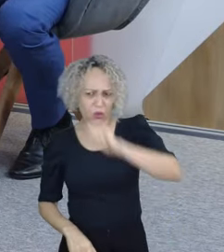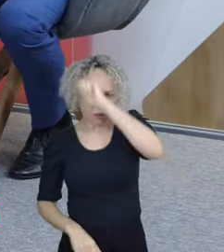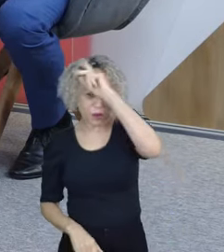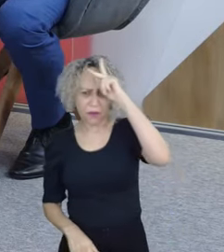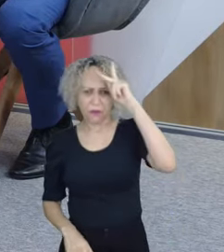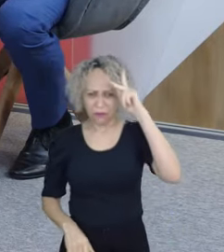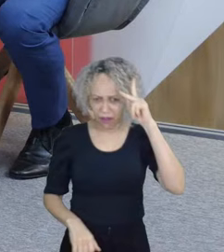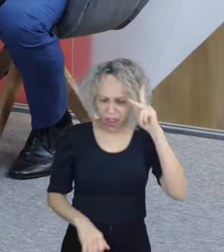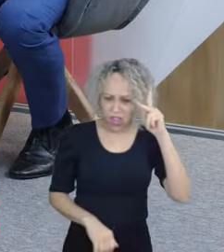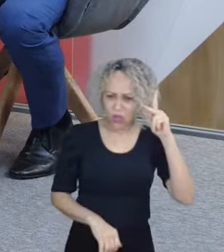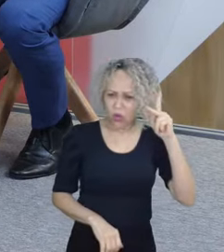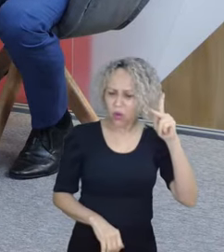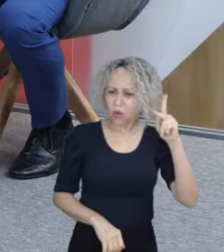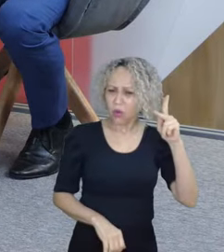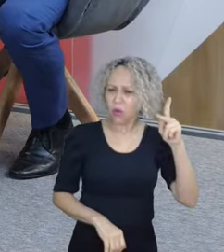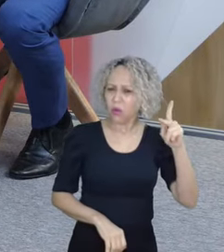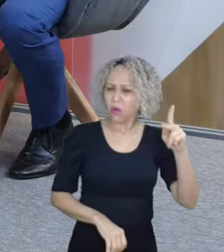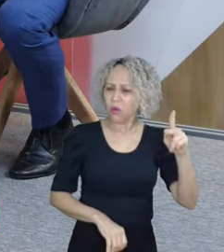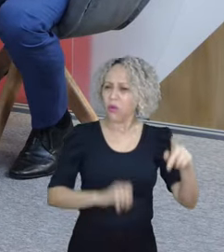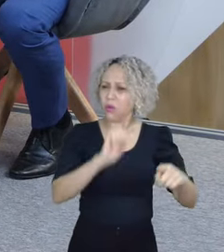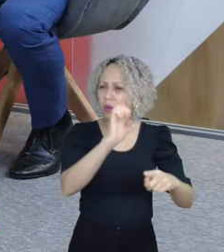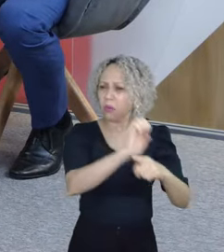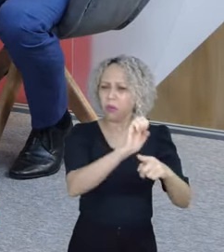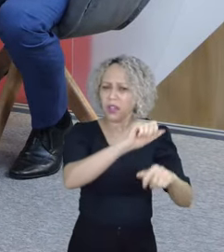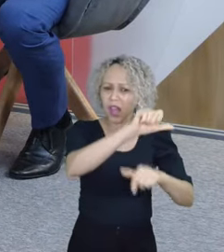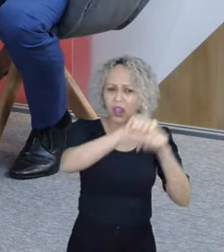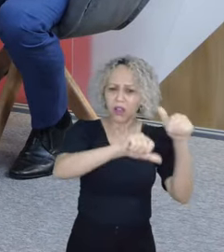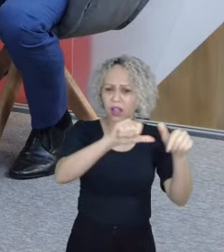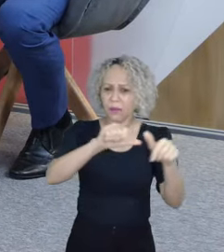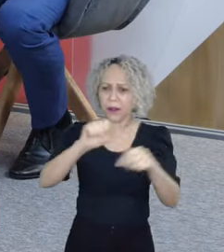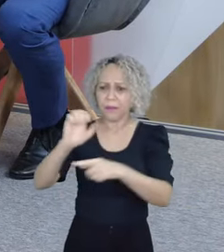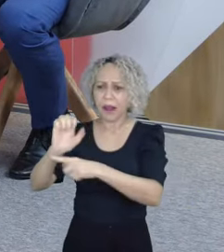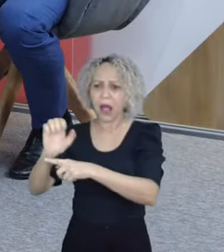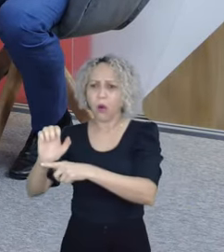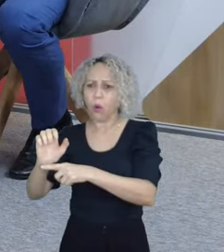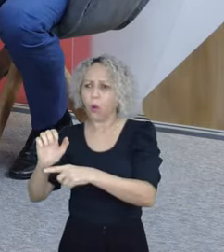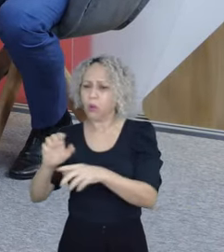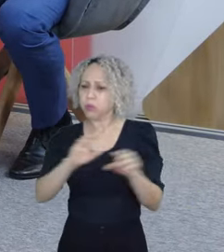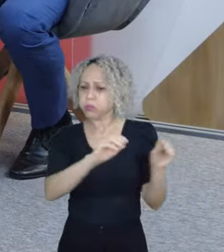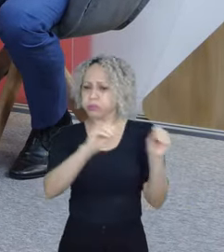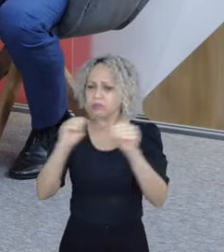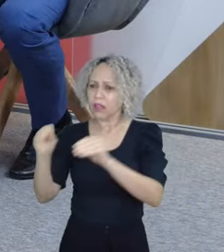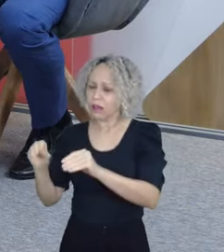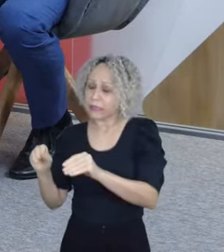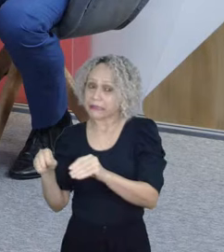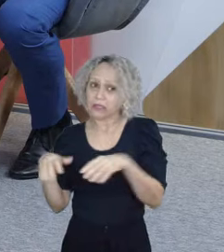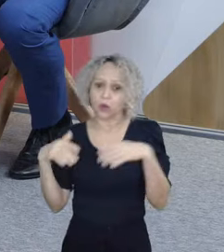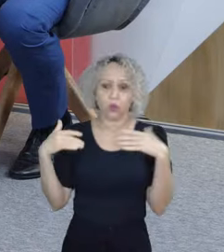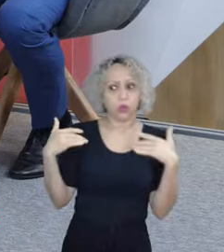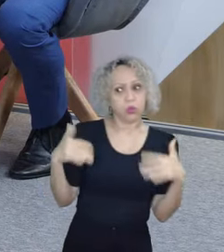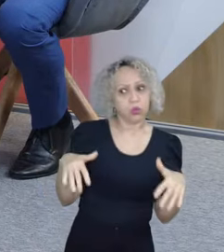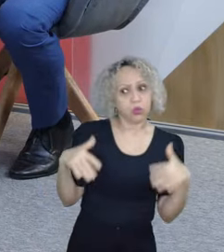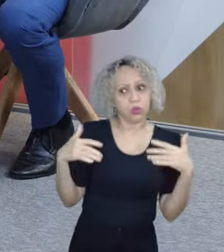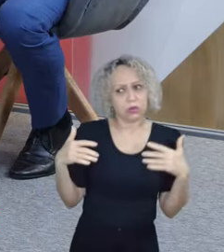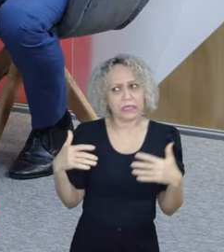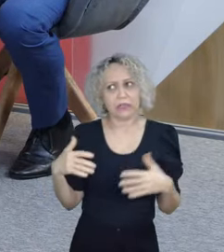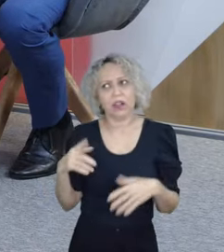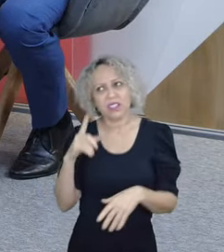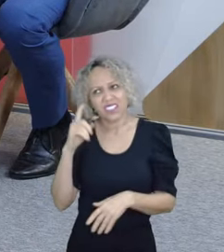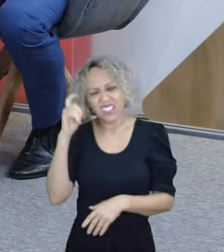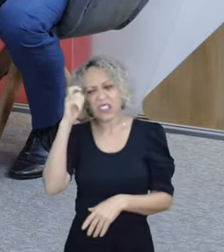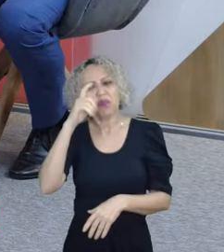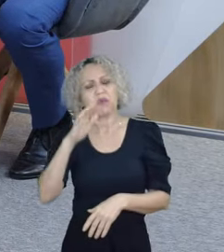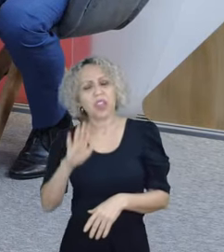tão explícito, daqui a pouco a gente vai começar a ver esse nível de absurdo. Né? Um prefeito, um governador, no início de um mandato, mudar o